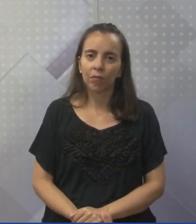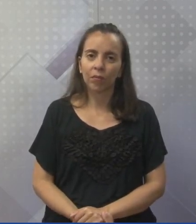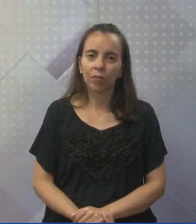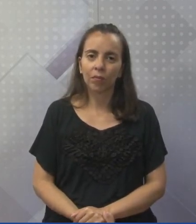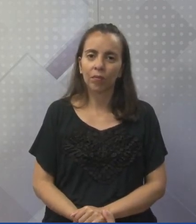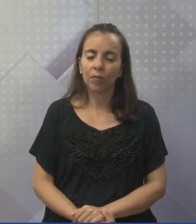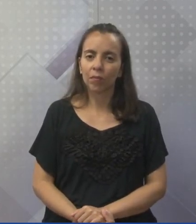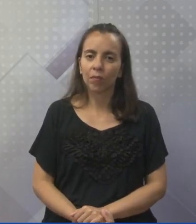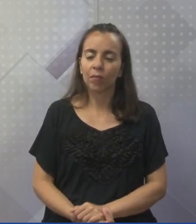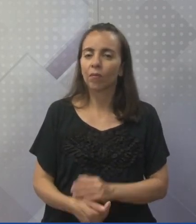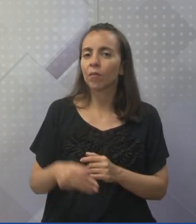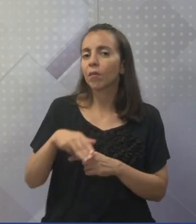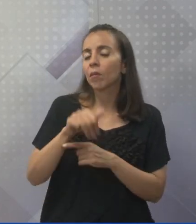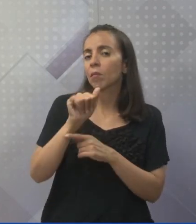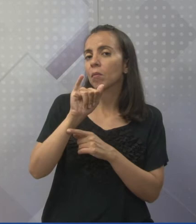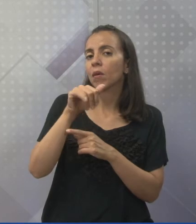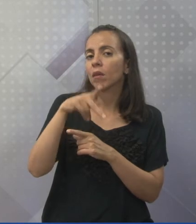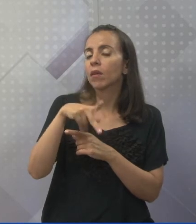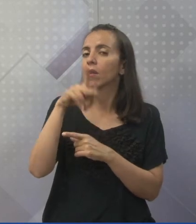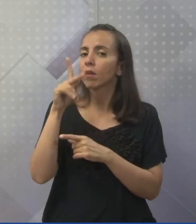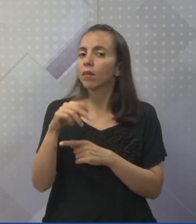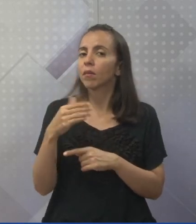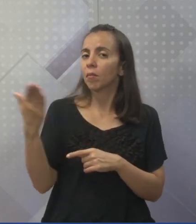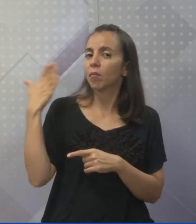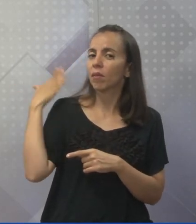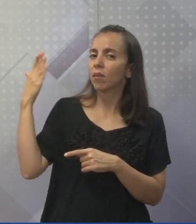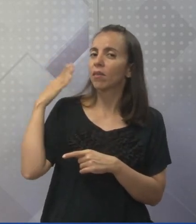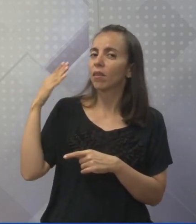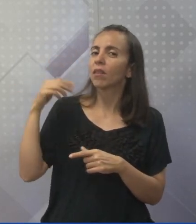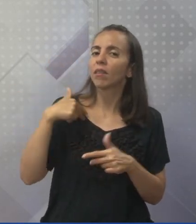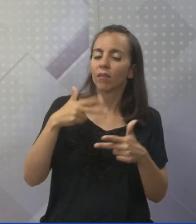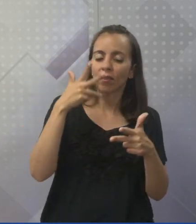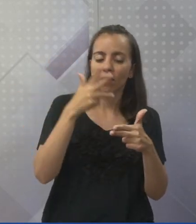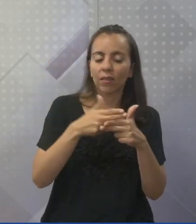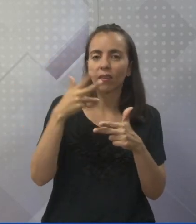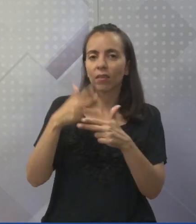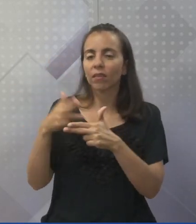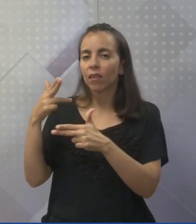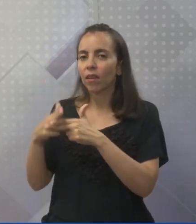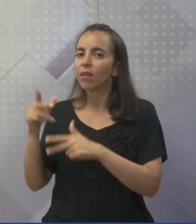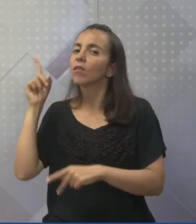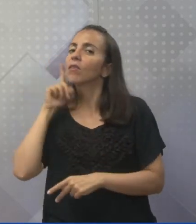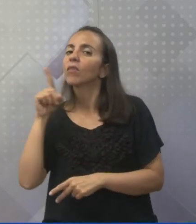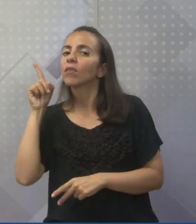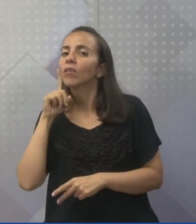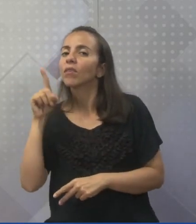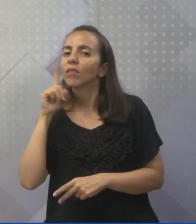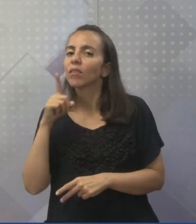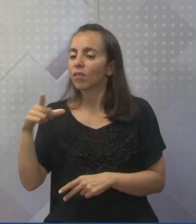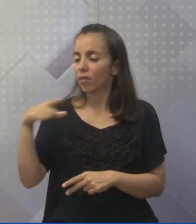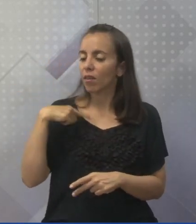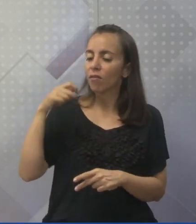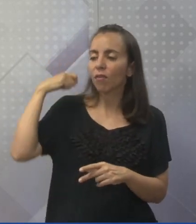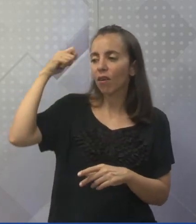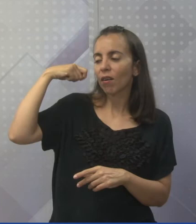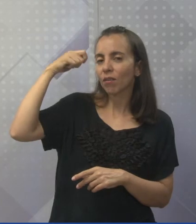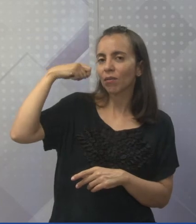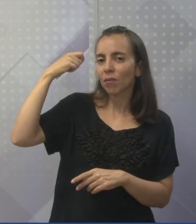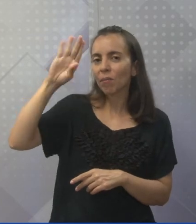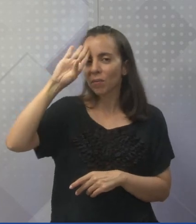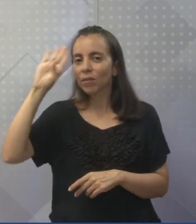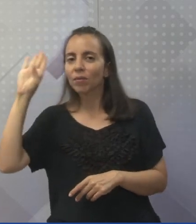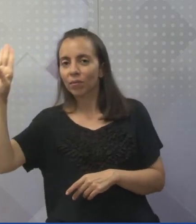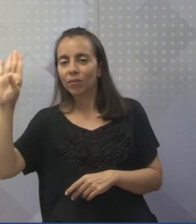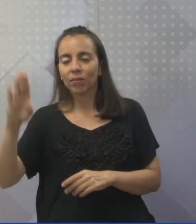foi o protagonista daquela série americana Prison Break, né? Então, se Michael Scofield tivesse o telefone de